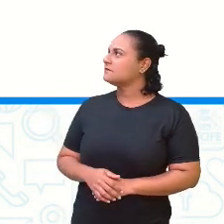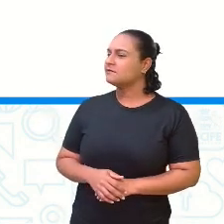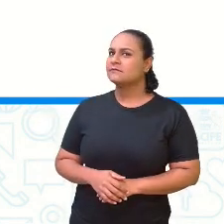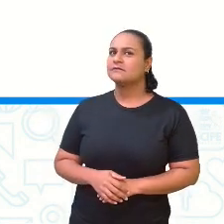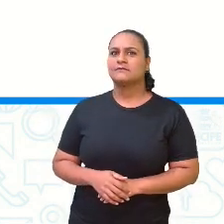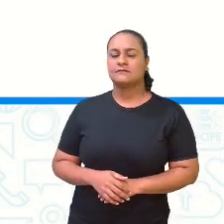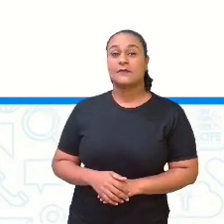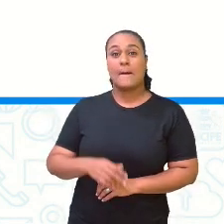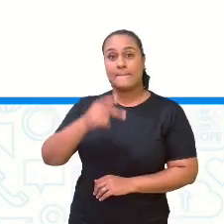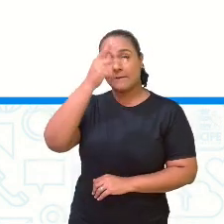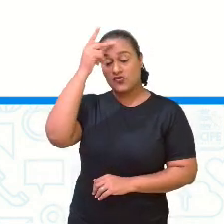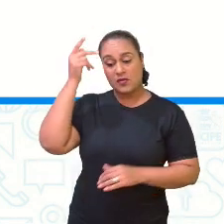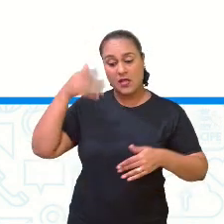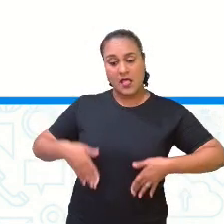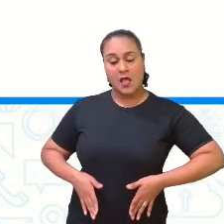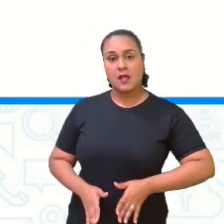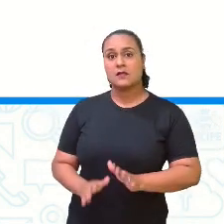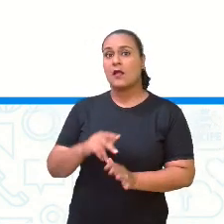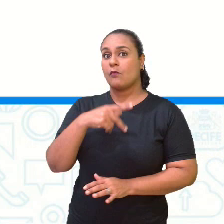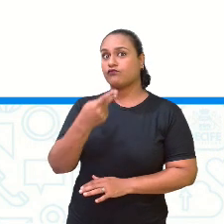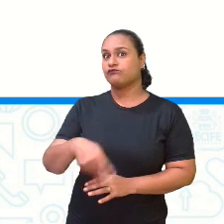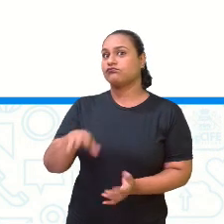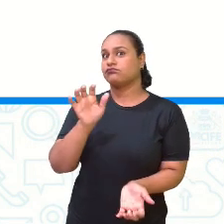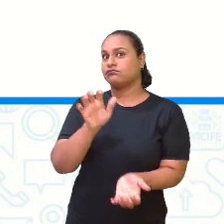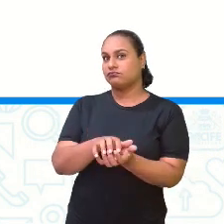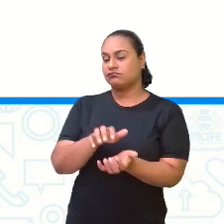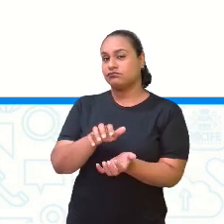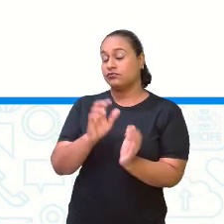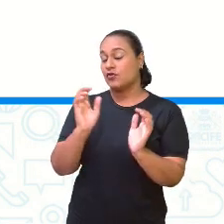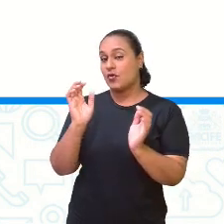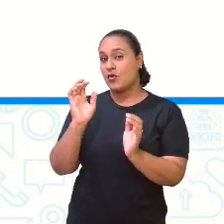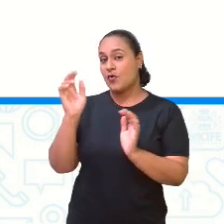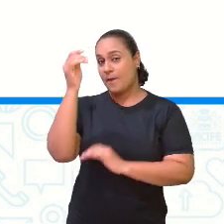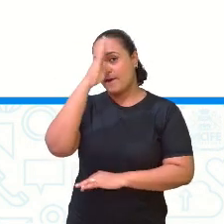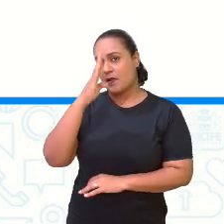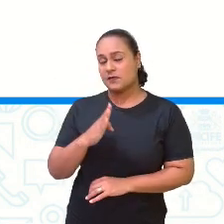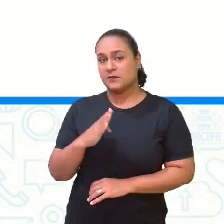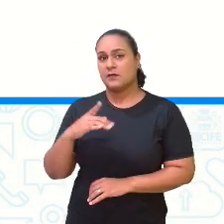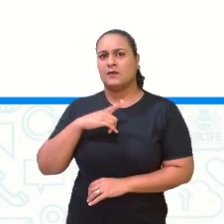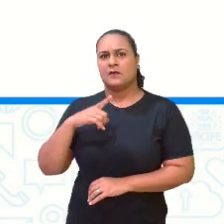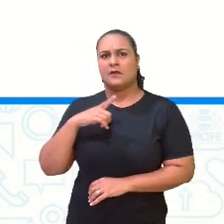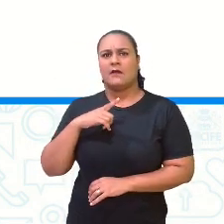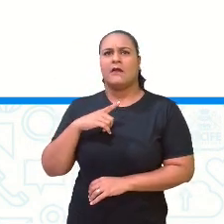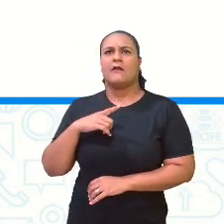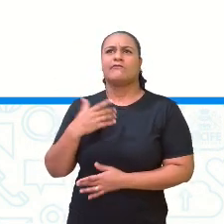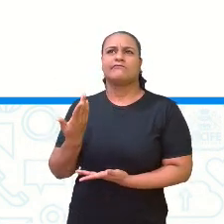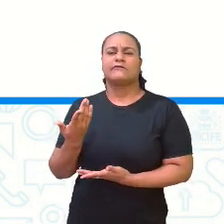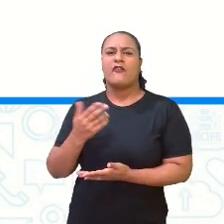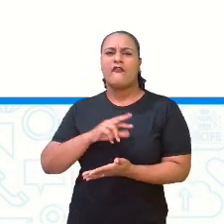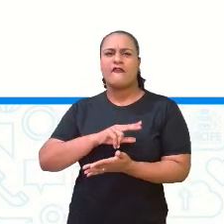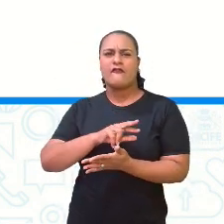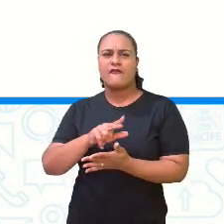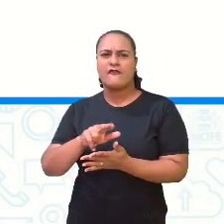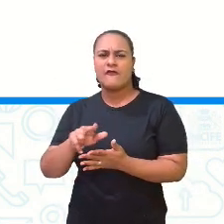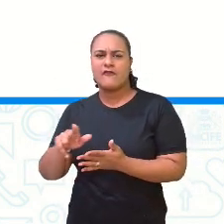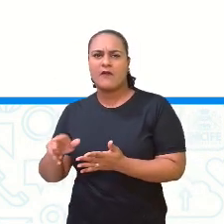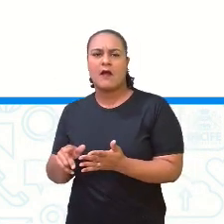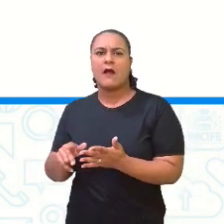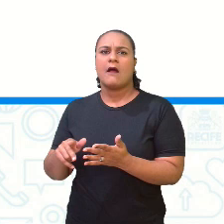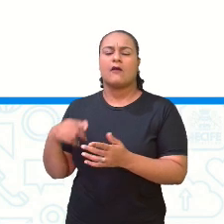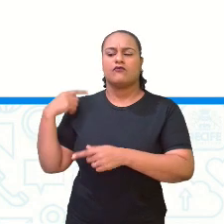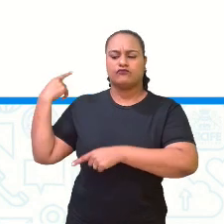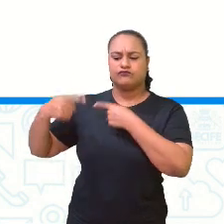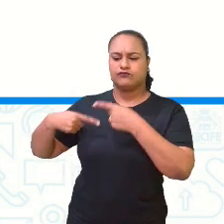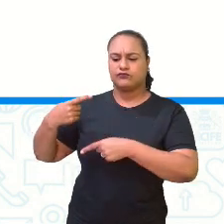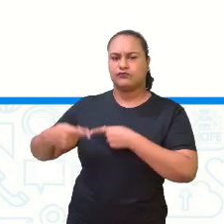brasileiros, pessoas que vêm de várias descendências, né? De alemães, de portugueses, de